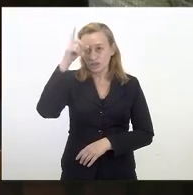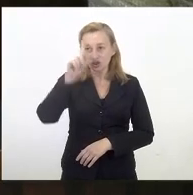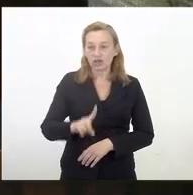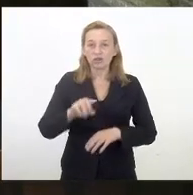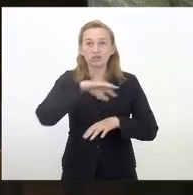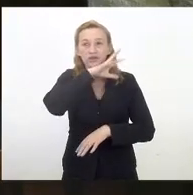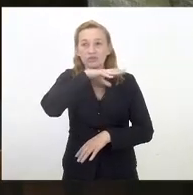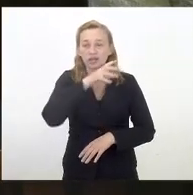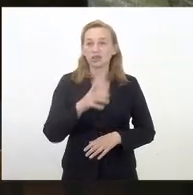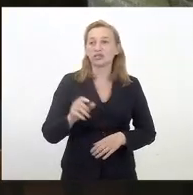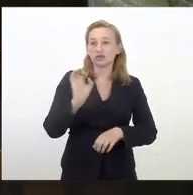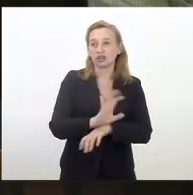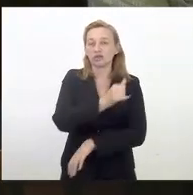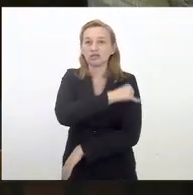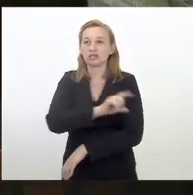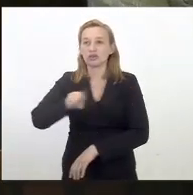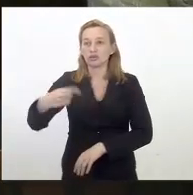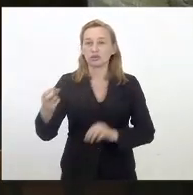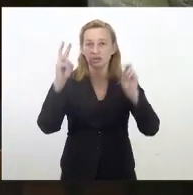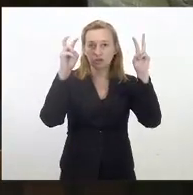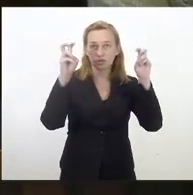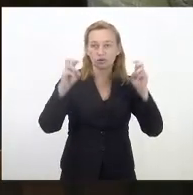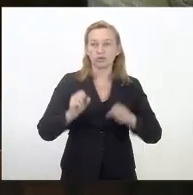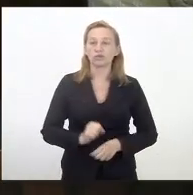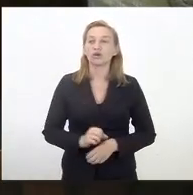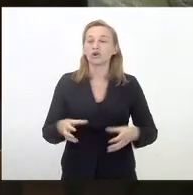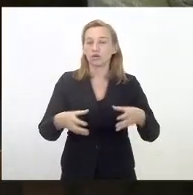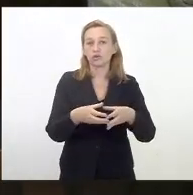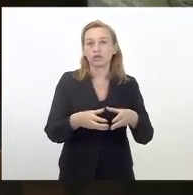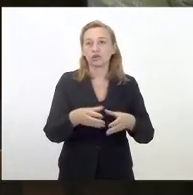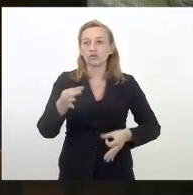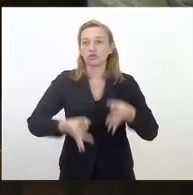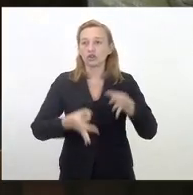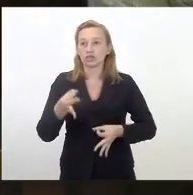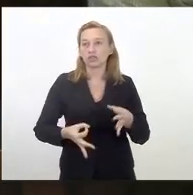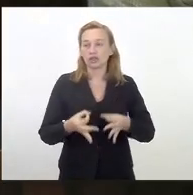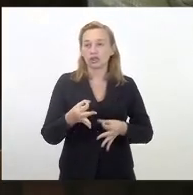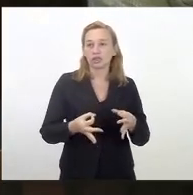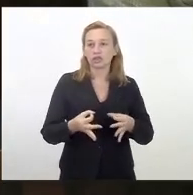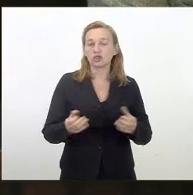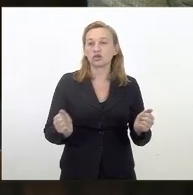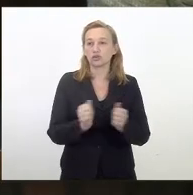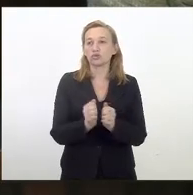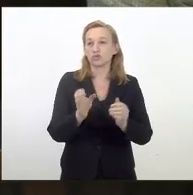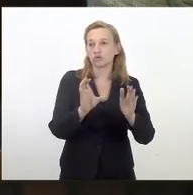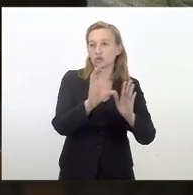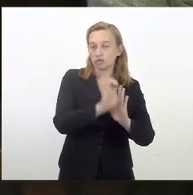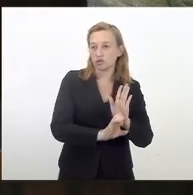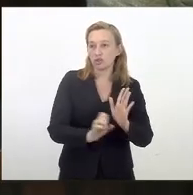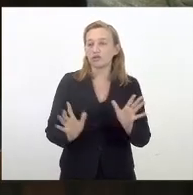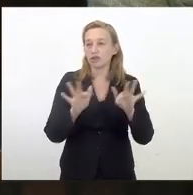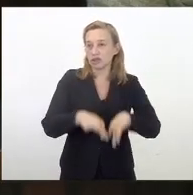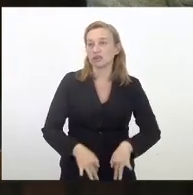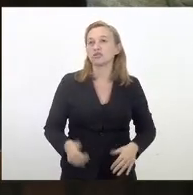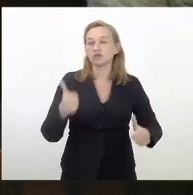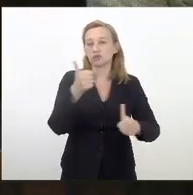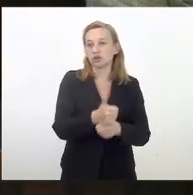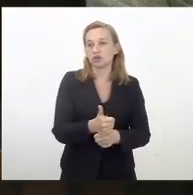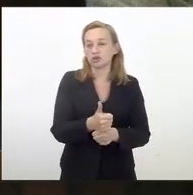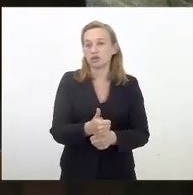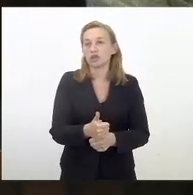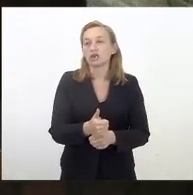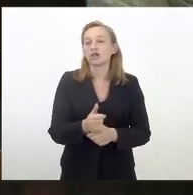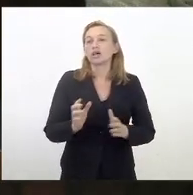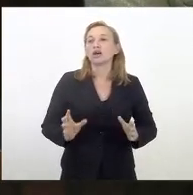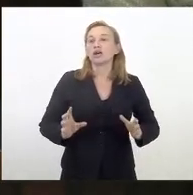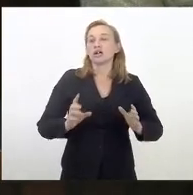animais no estado do Rio de Janeiro e dá outras providências pareceres da comissão de concessão se pela juridicidade com emendas concluído do substantivo de